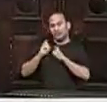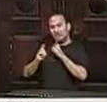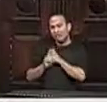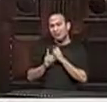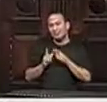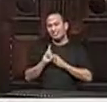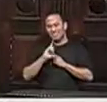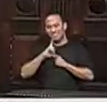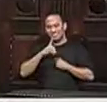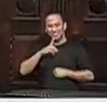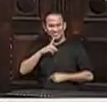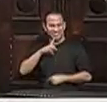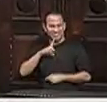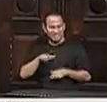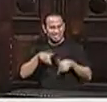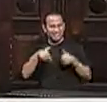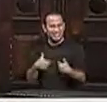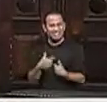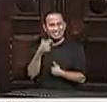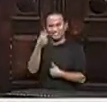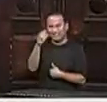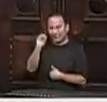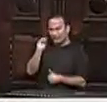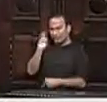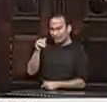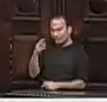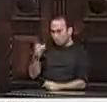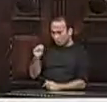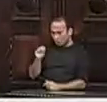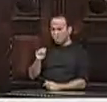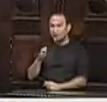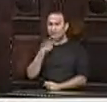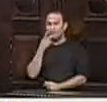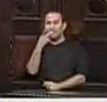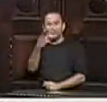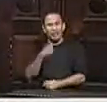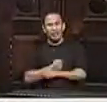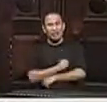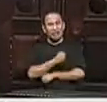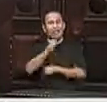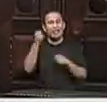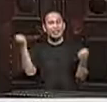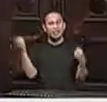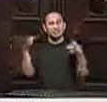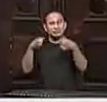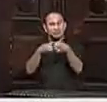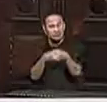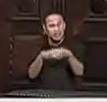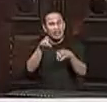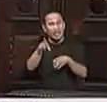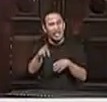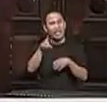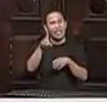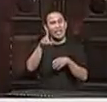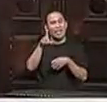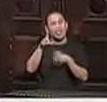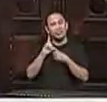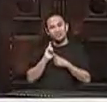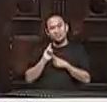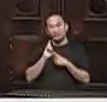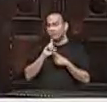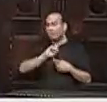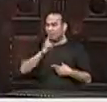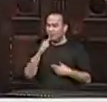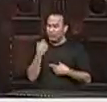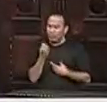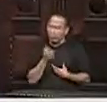gira em torno de 70 bilhões de reais, dizendo o seguinte: olha, mas grande parte disso é uma dívida